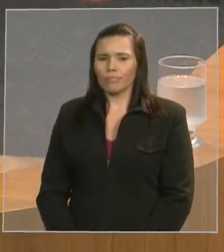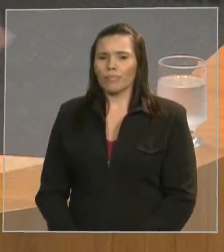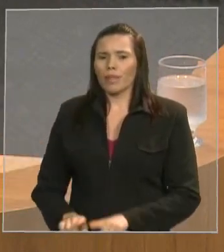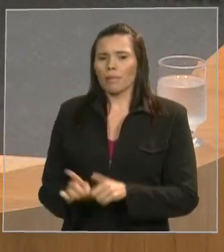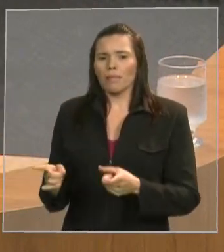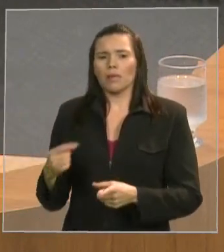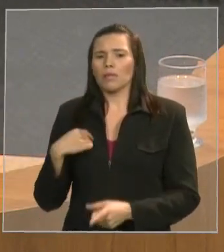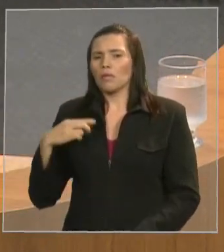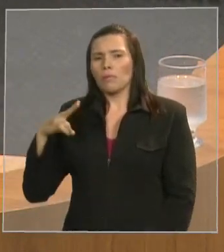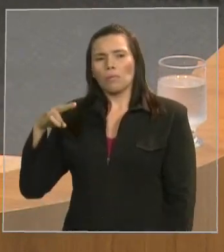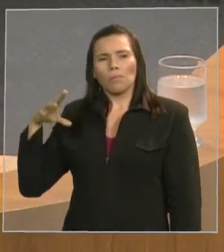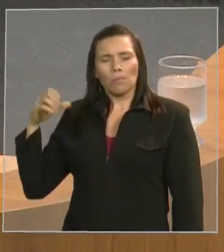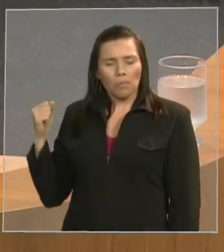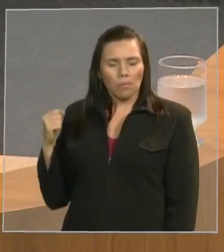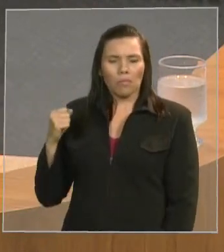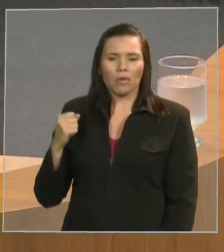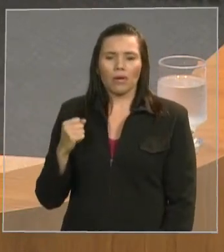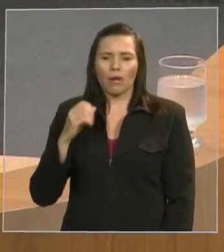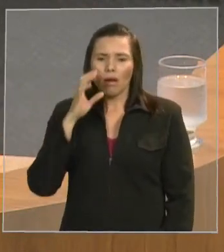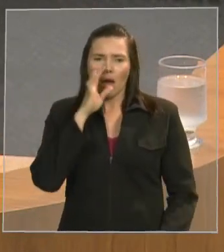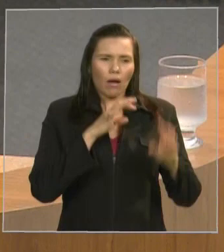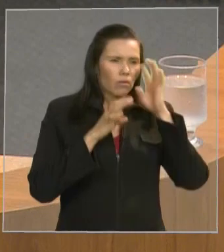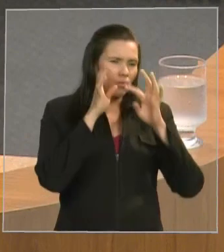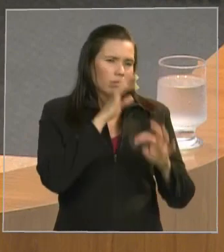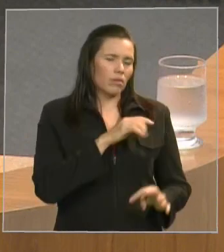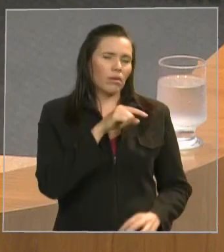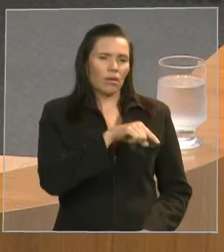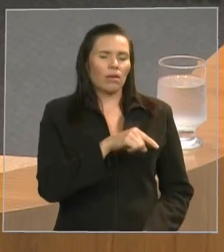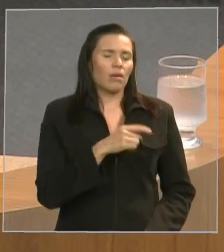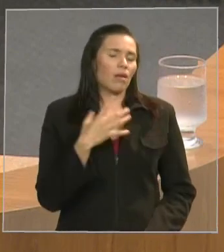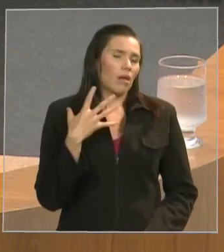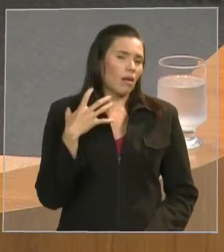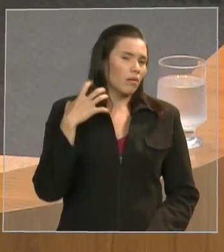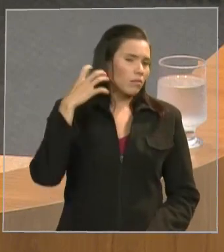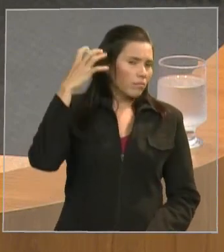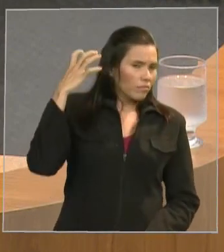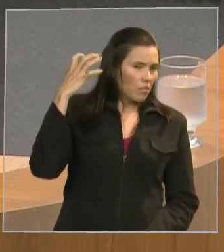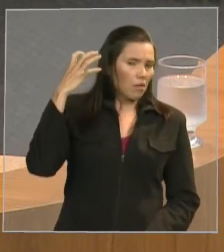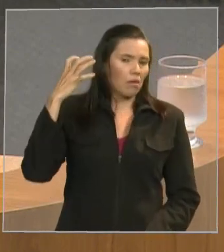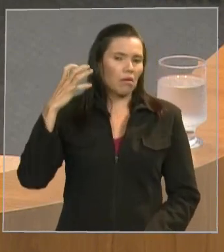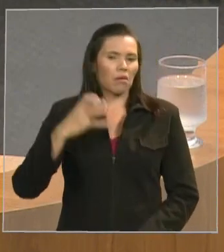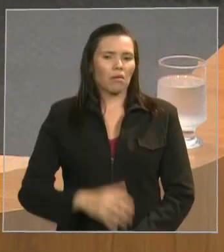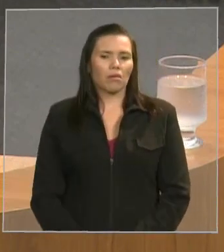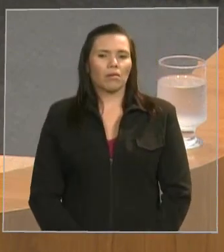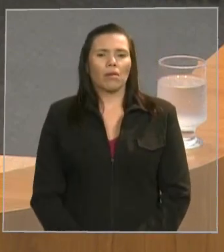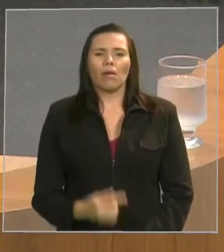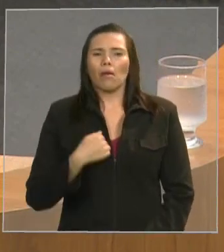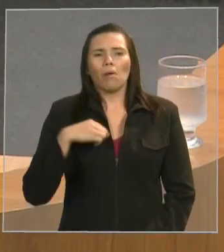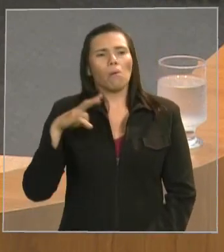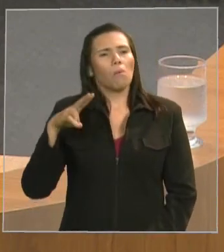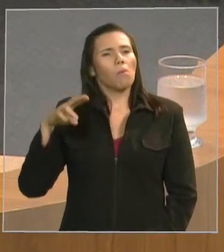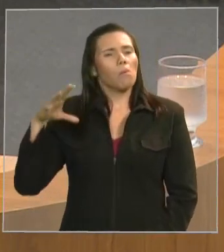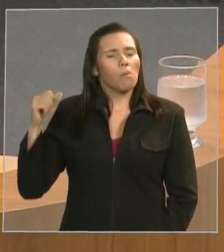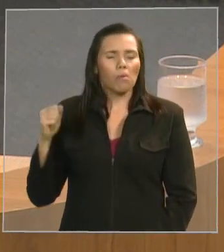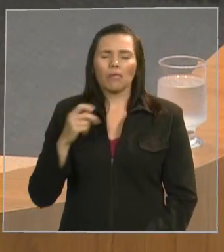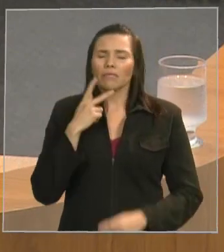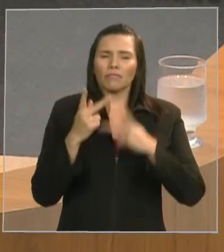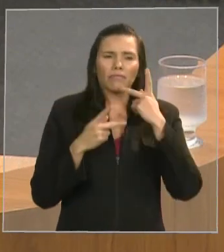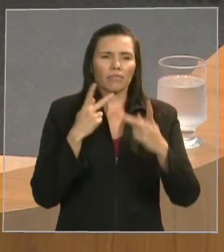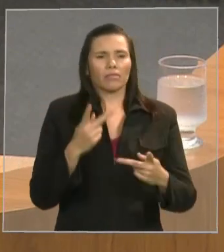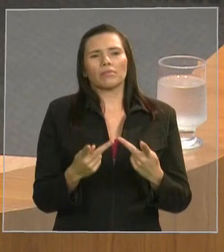da gestão passada da ex-governadora Rosiana Sarney, porque eu tenho credibilidade e eu tenho